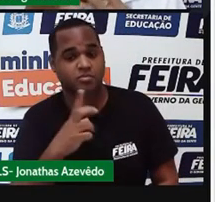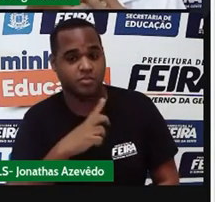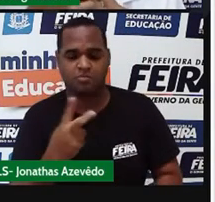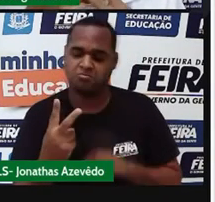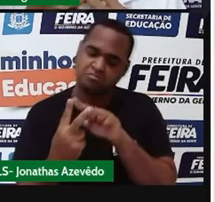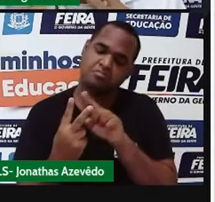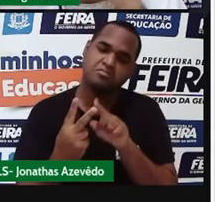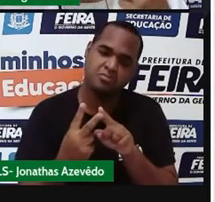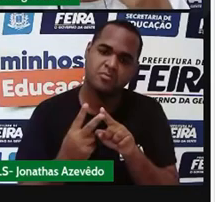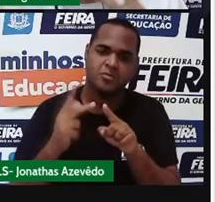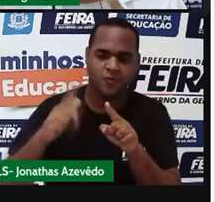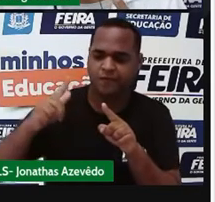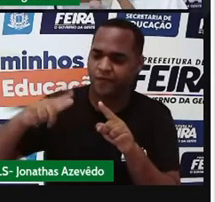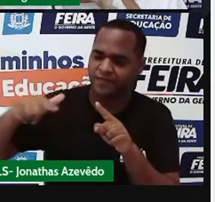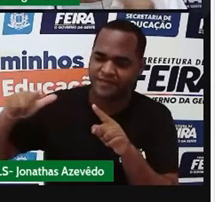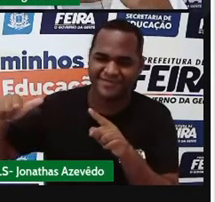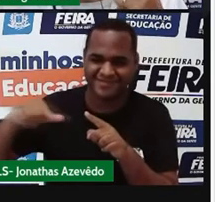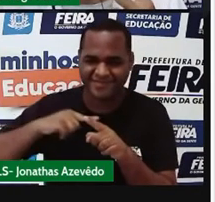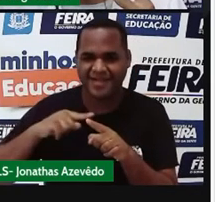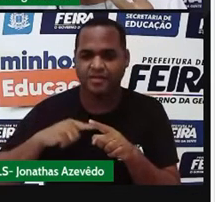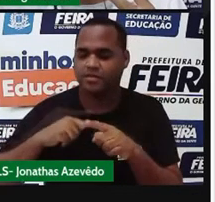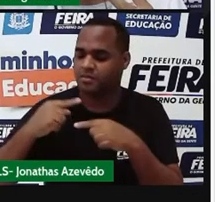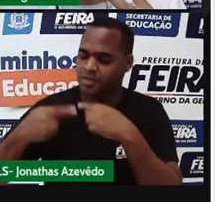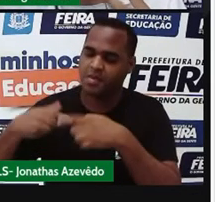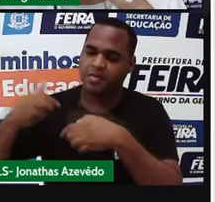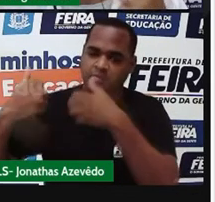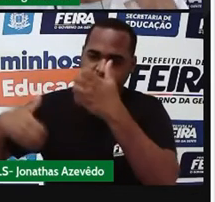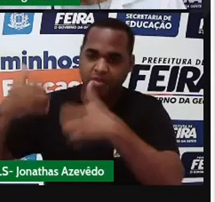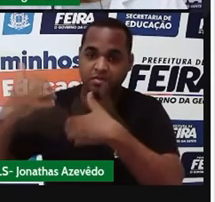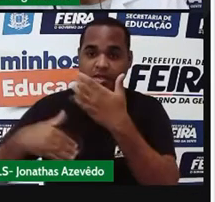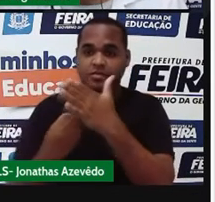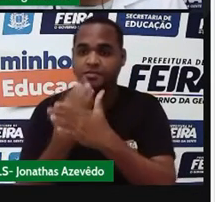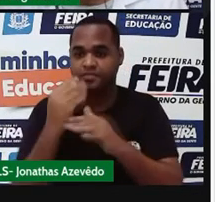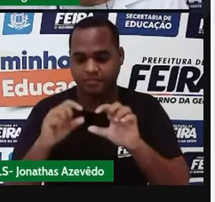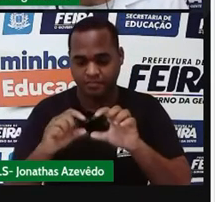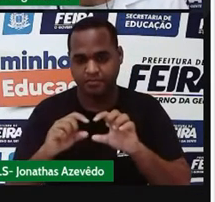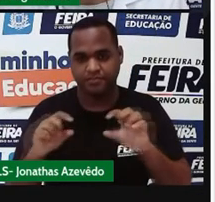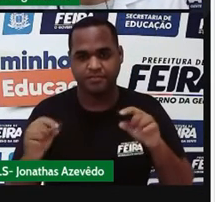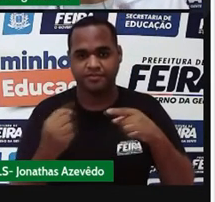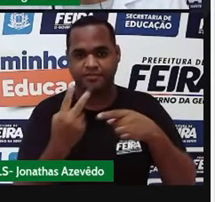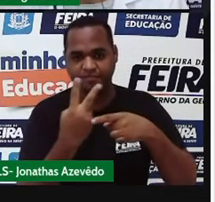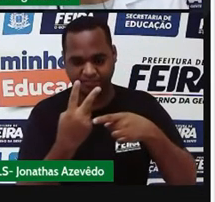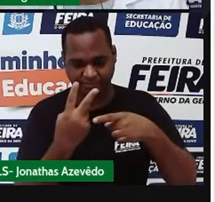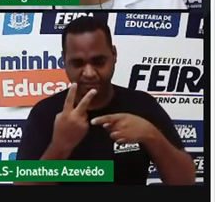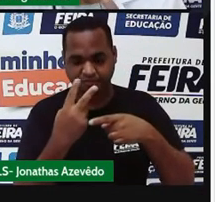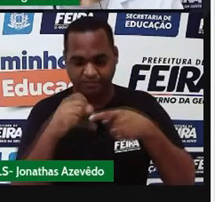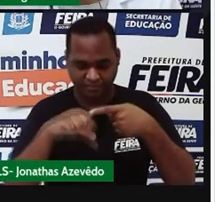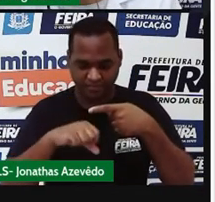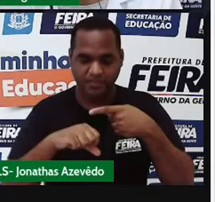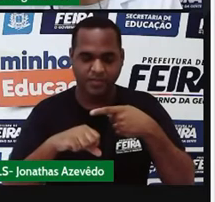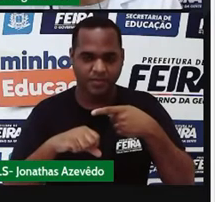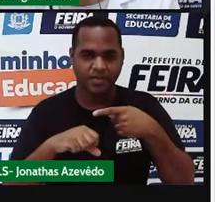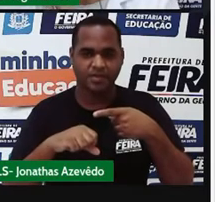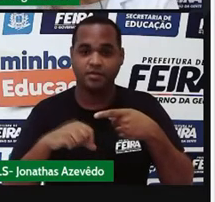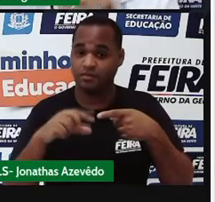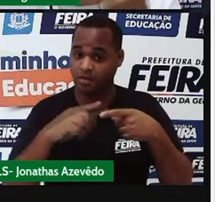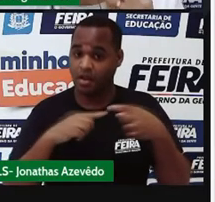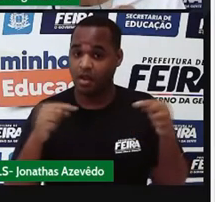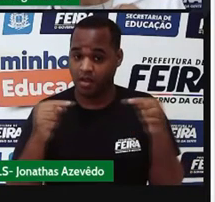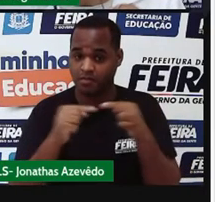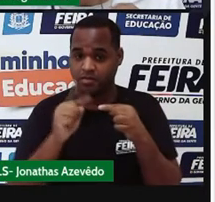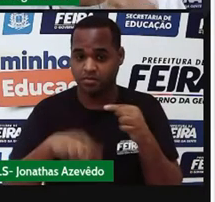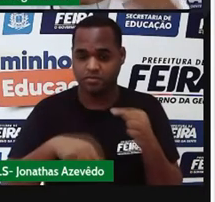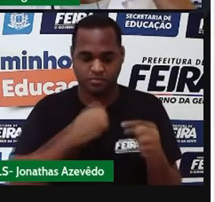dois aí que estão se repetindo ia fazer lá embaixo aparecer dois novos 29 seria o número